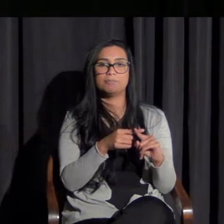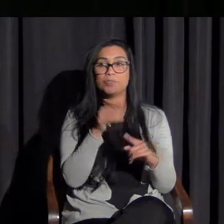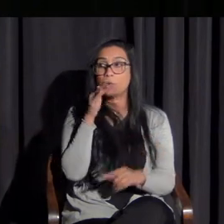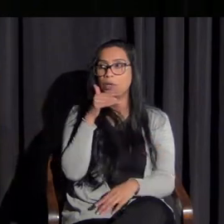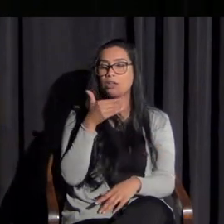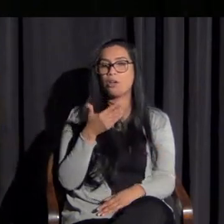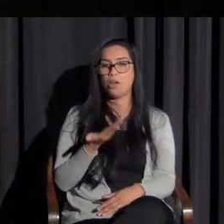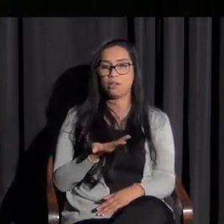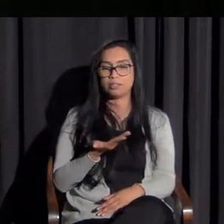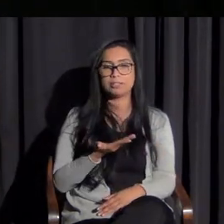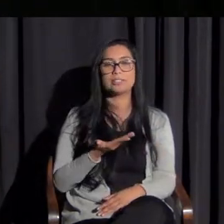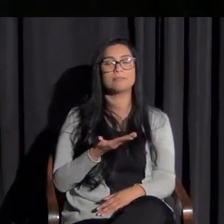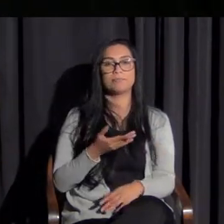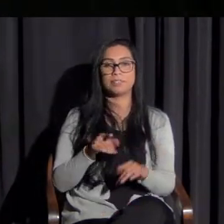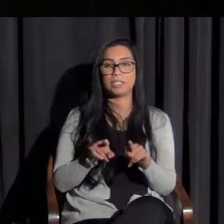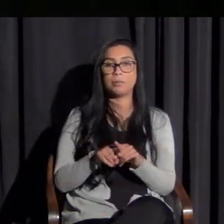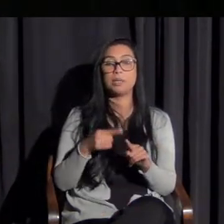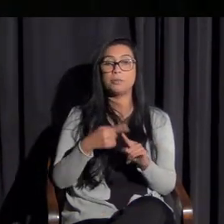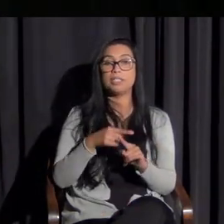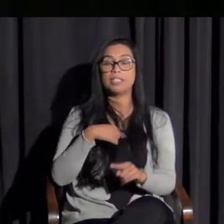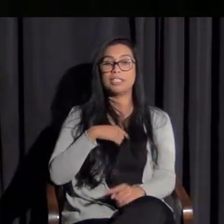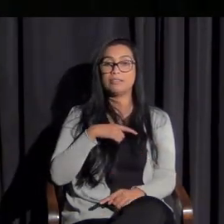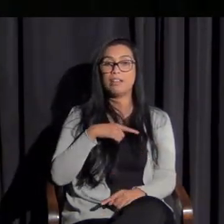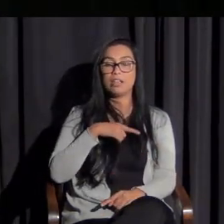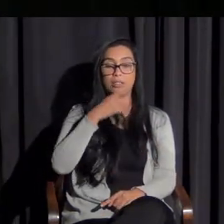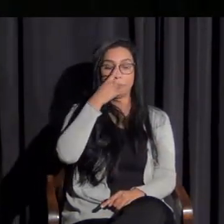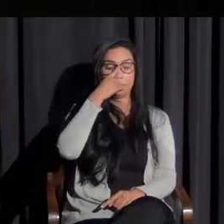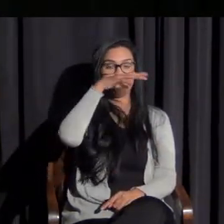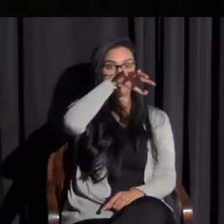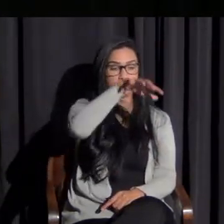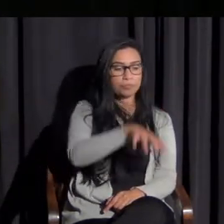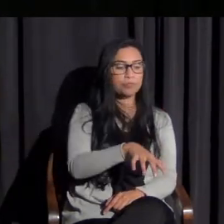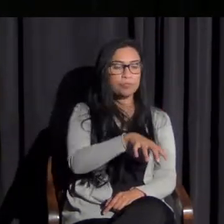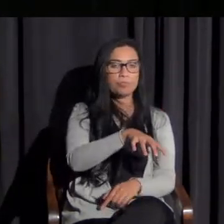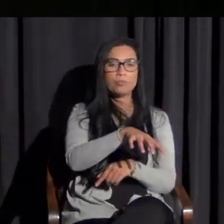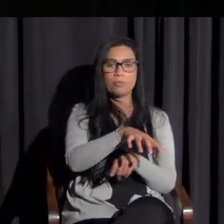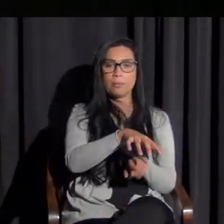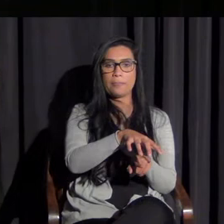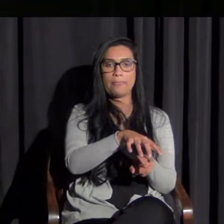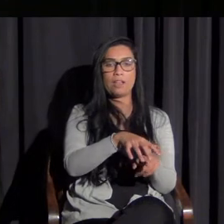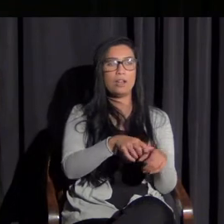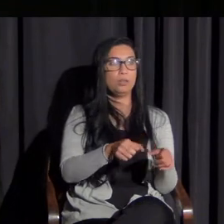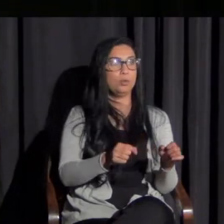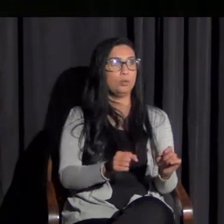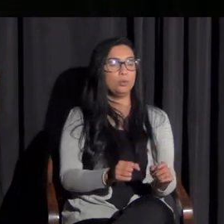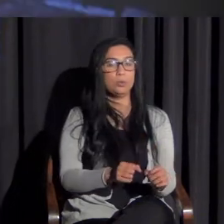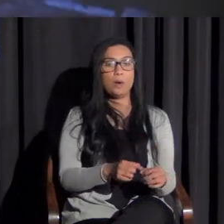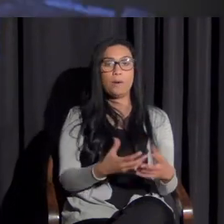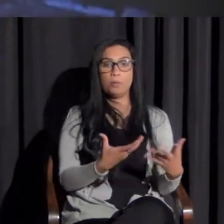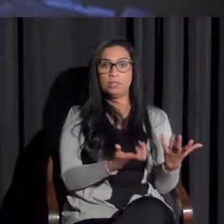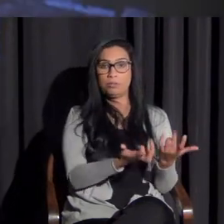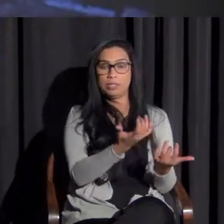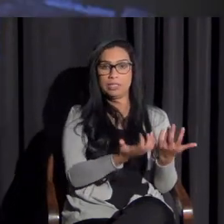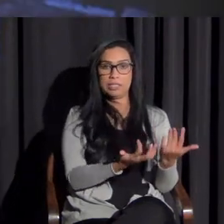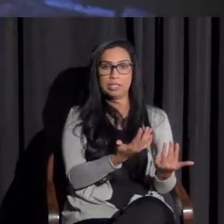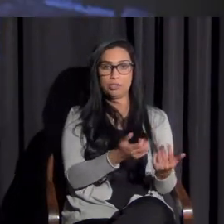você tem o incêndio e a ocupação dessa parte,